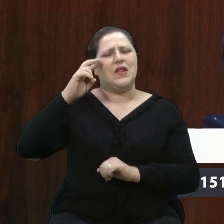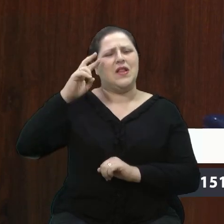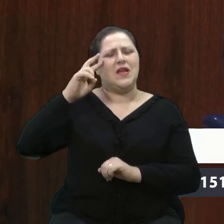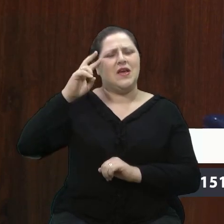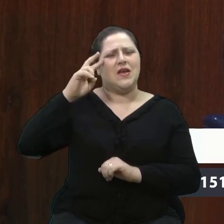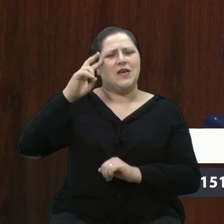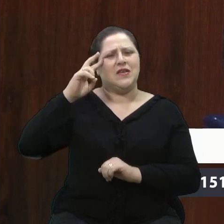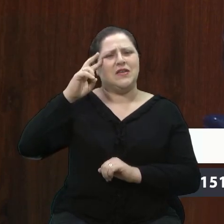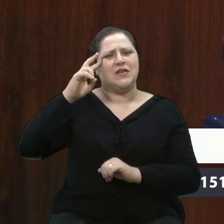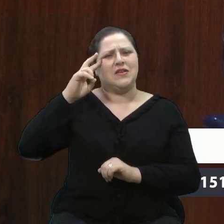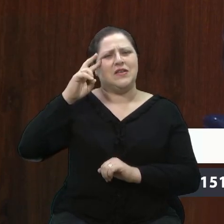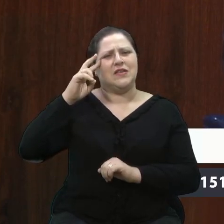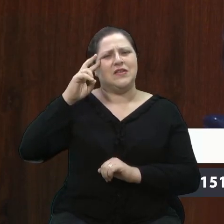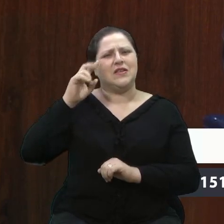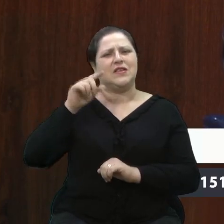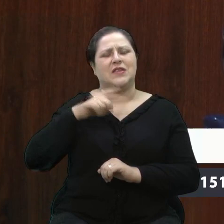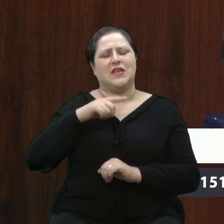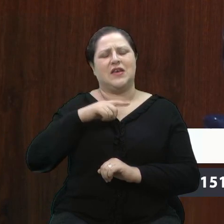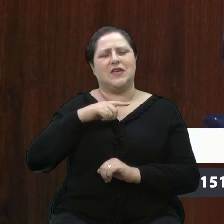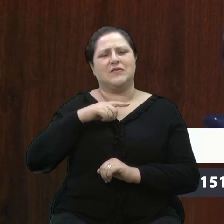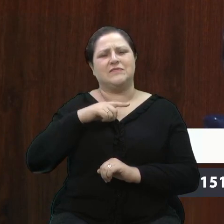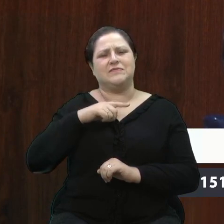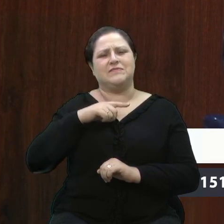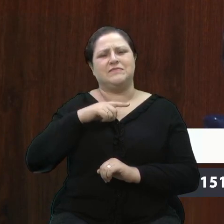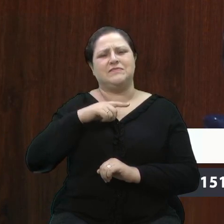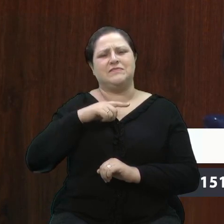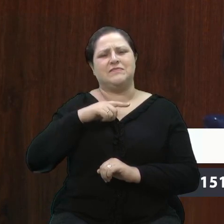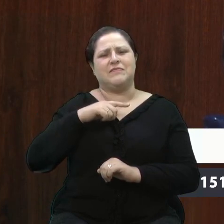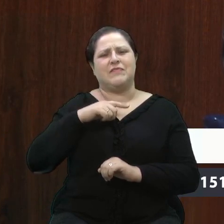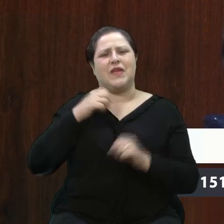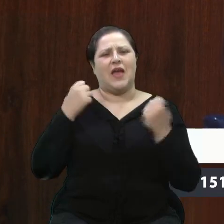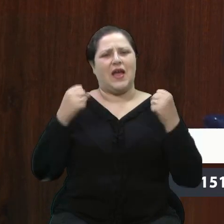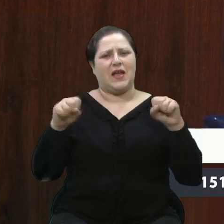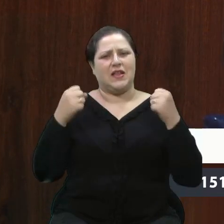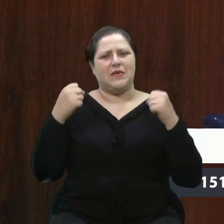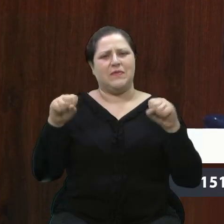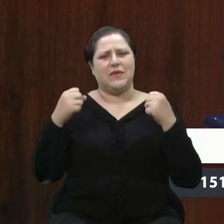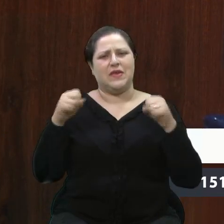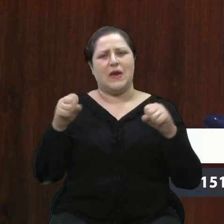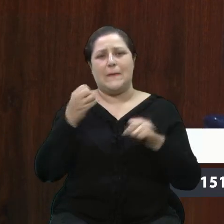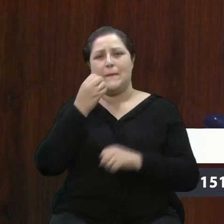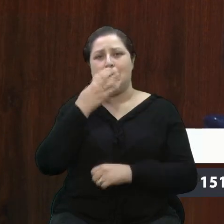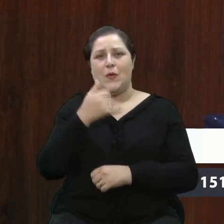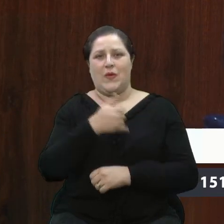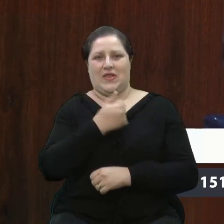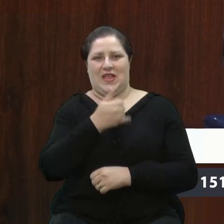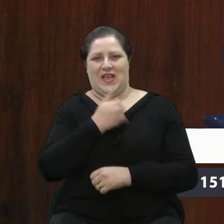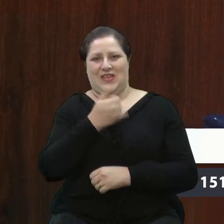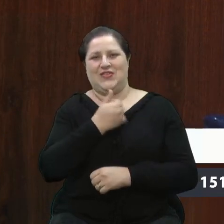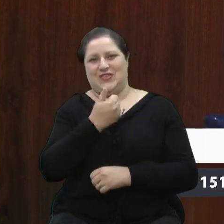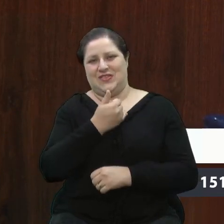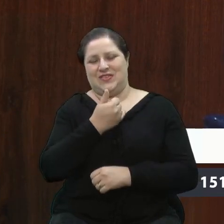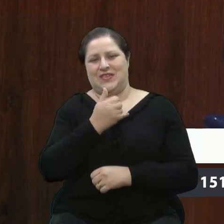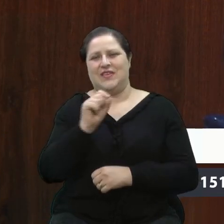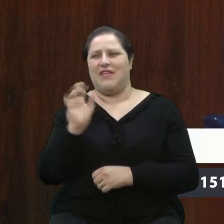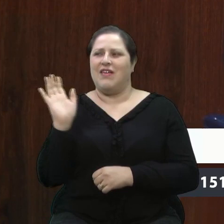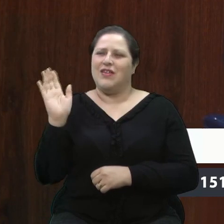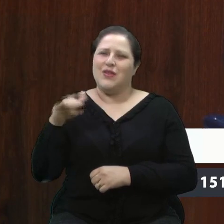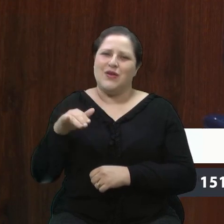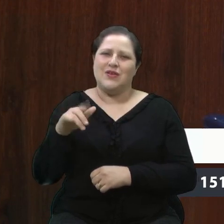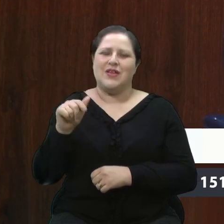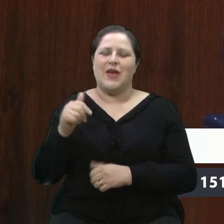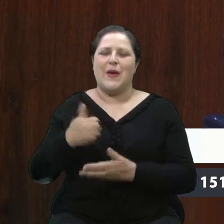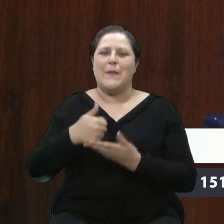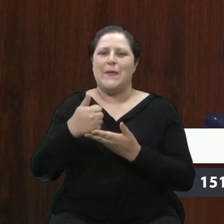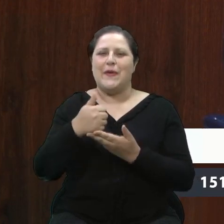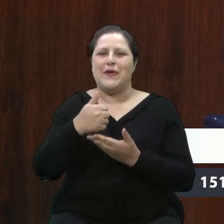eu digo Academia da Boa Idade, né? Quando eu vou dizer que quem trouxe para Caxias, claro, o apoio do governo